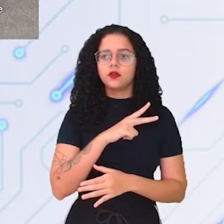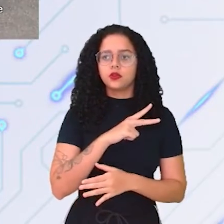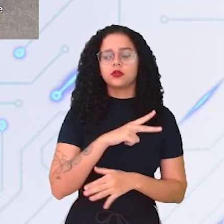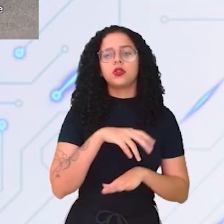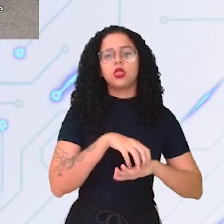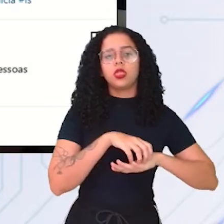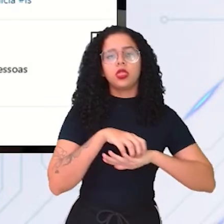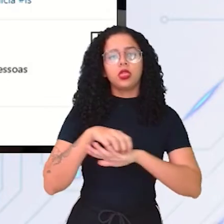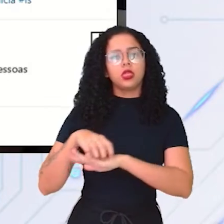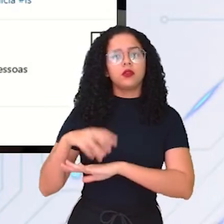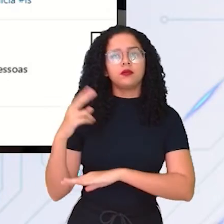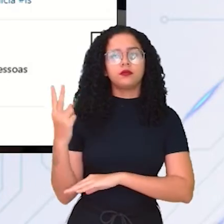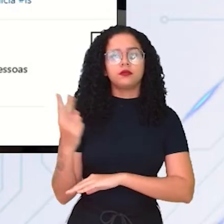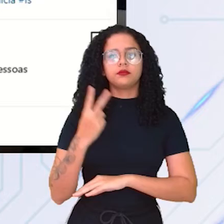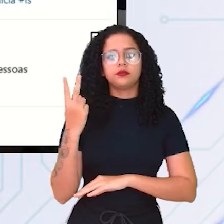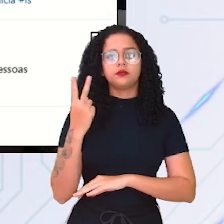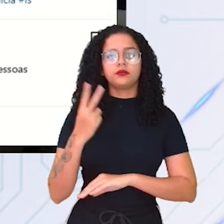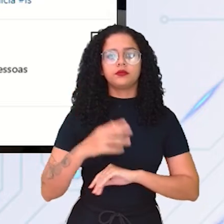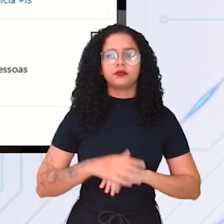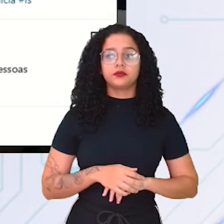Prosegur, em Salgadinho.